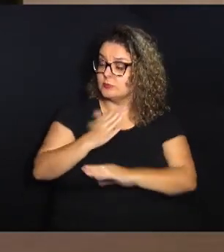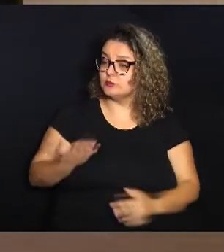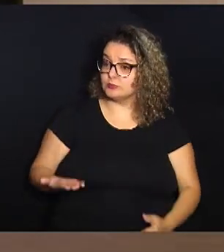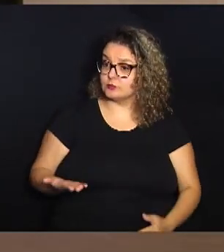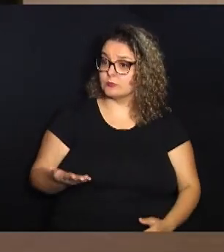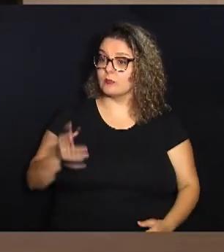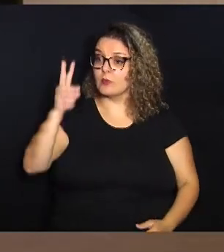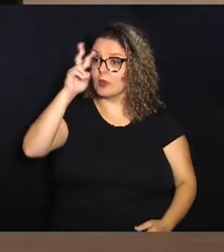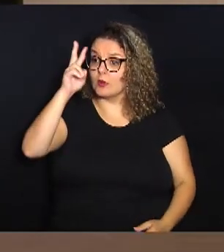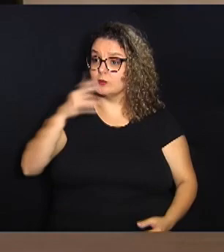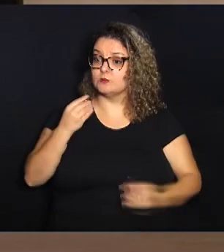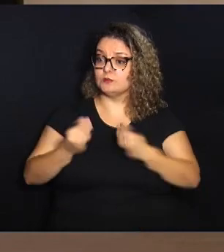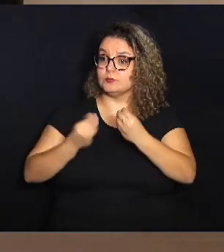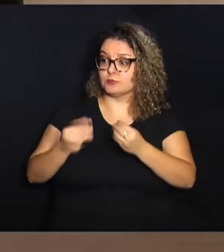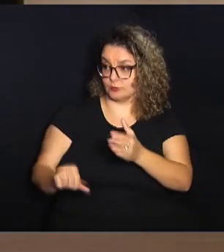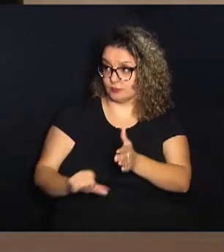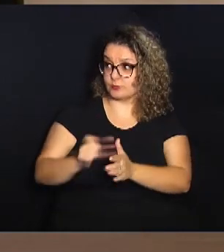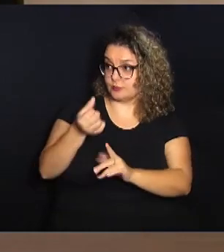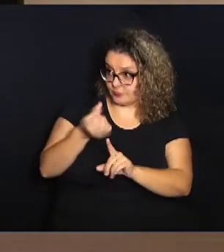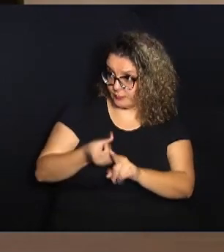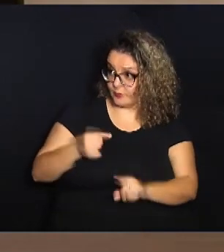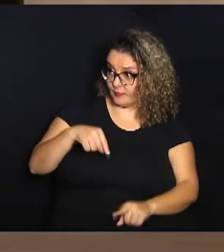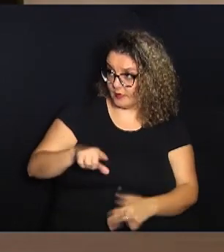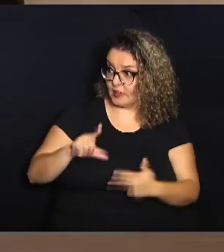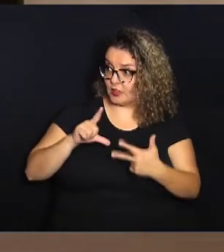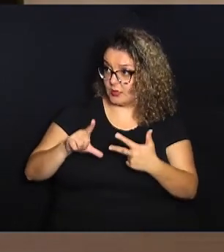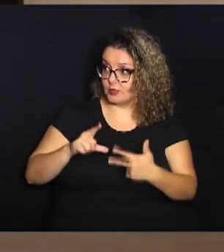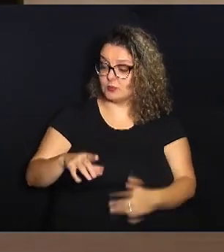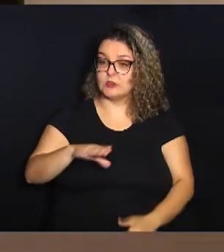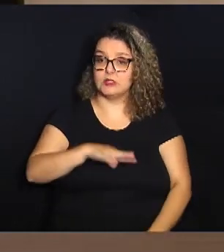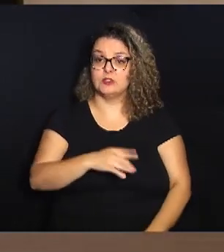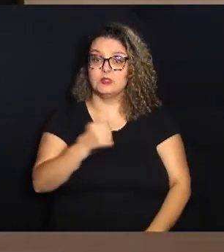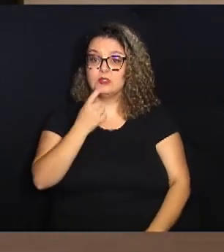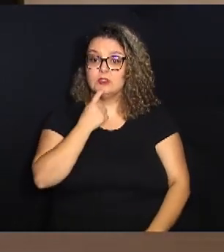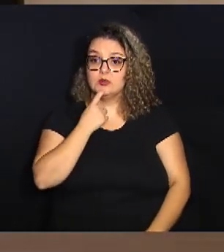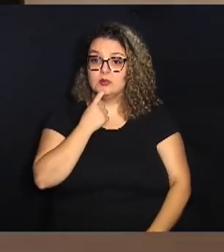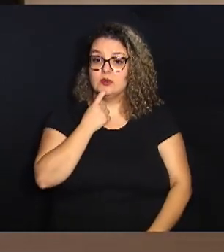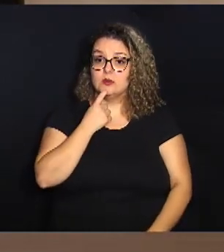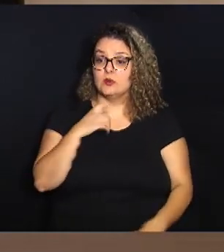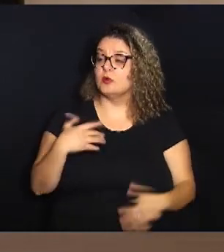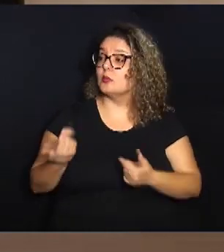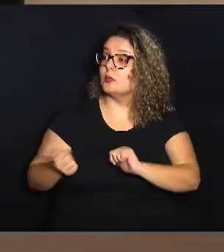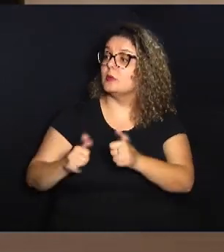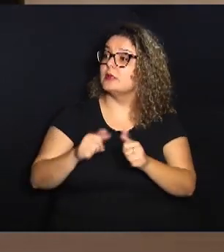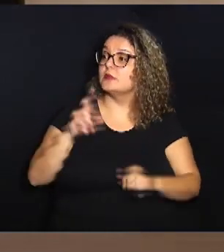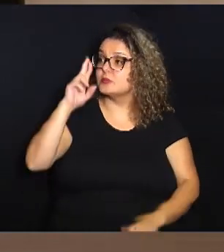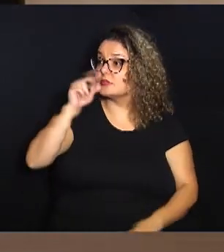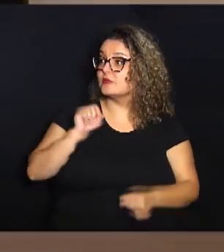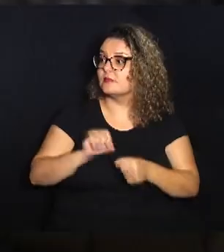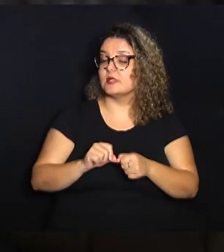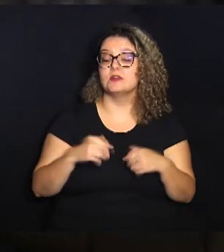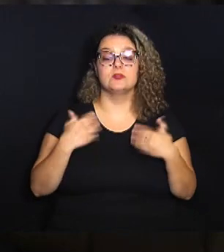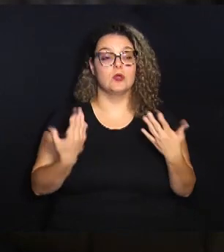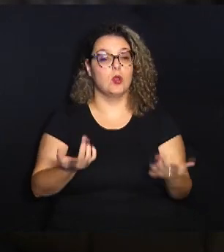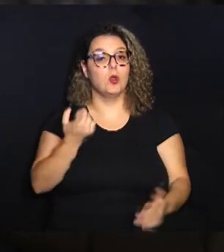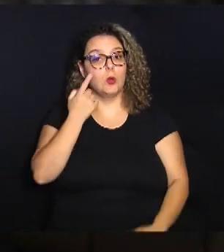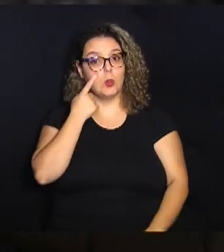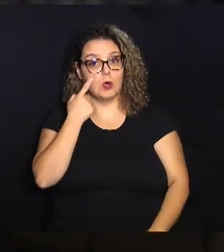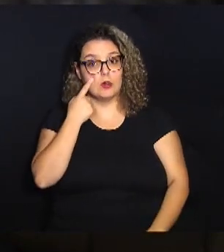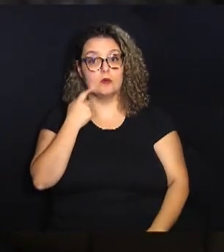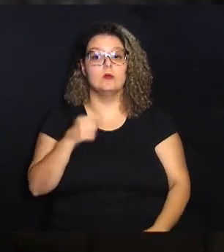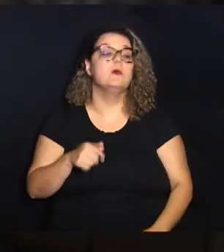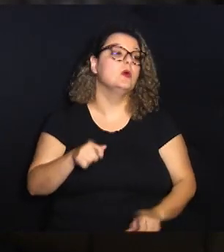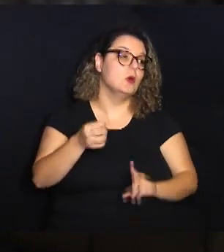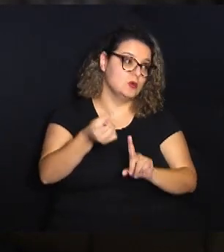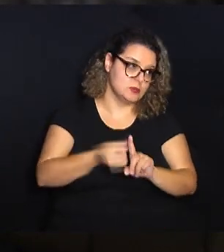vamos lembrar como foi esse primeiro semestre aqui do Legislativo Campineiro. Que balanço o senhor faz? Olha, foi um semestre de